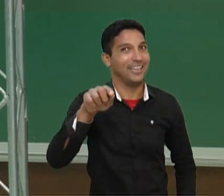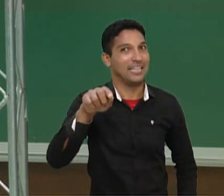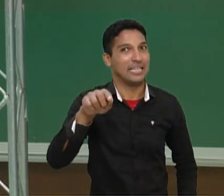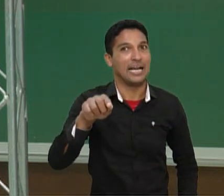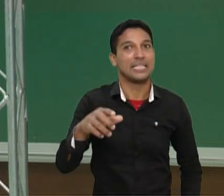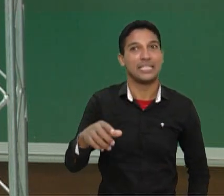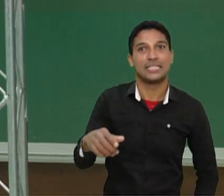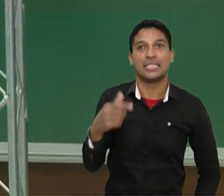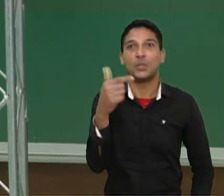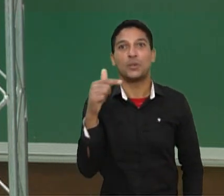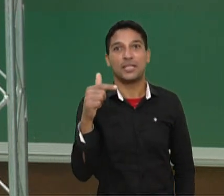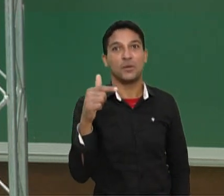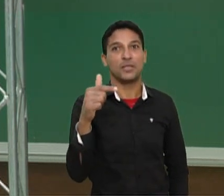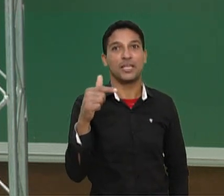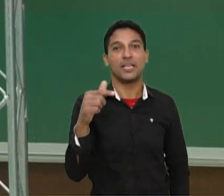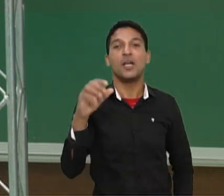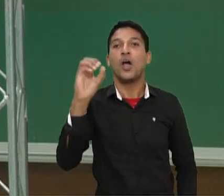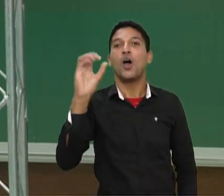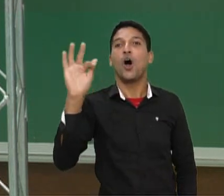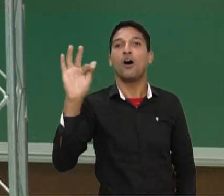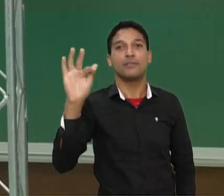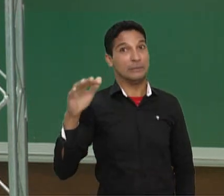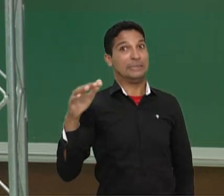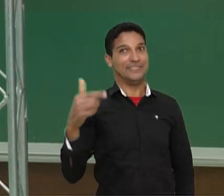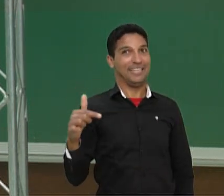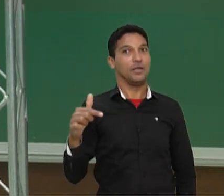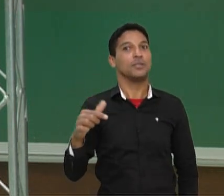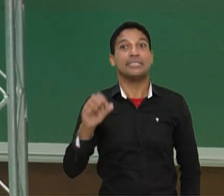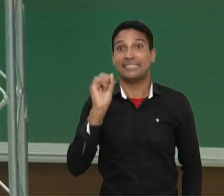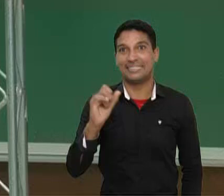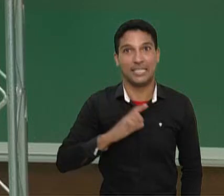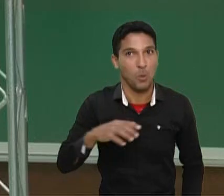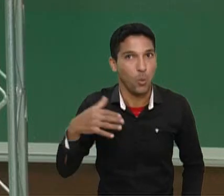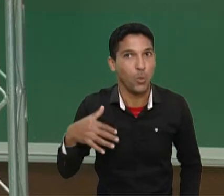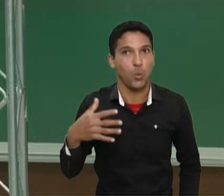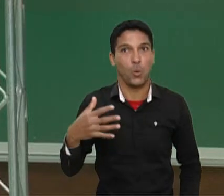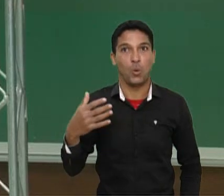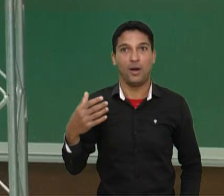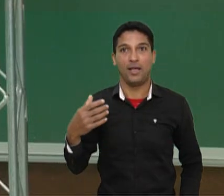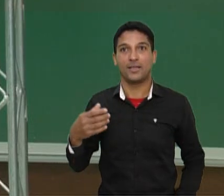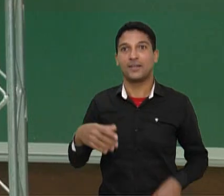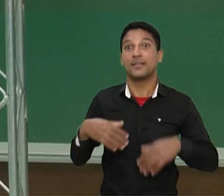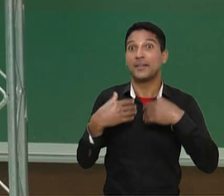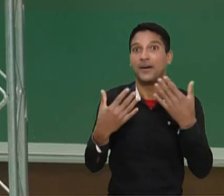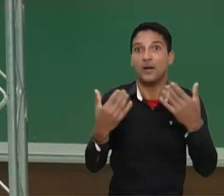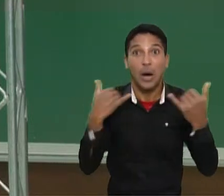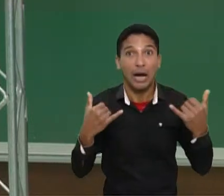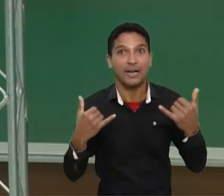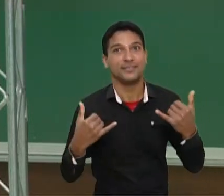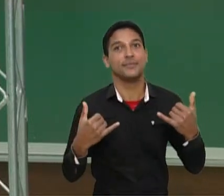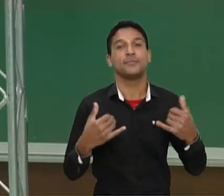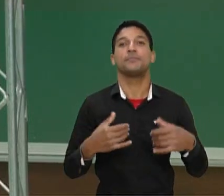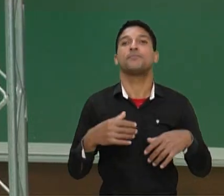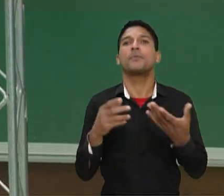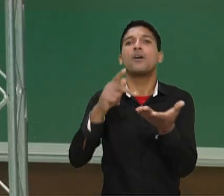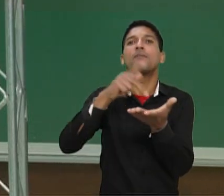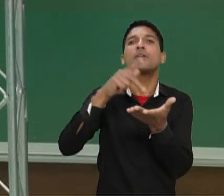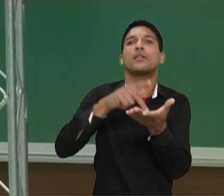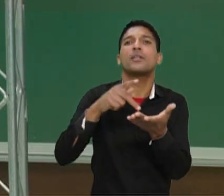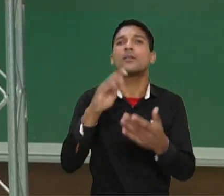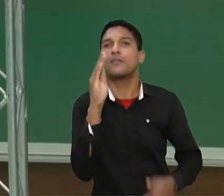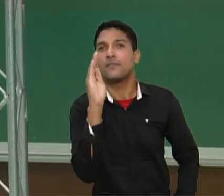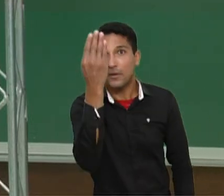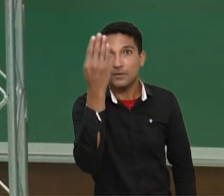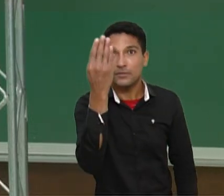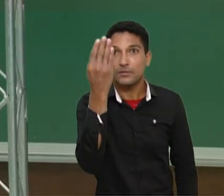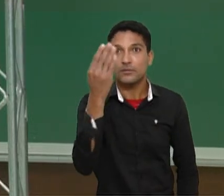existe o tal do making off aqui, velho, porque senão eu tava ferrado, gente. Verdadeiro ou falso, galera? Letra A. Vou só fazer rapidinho